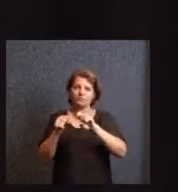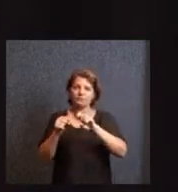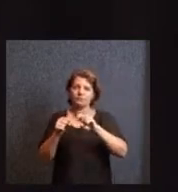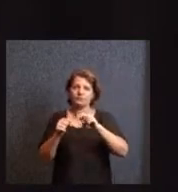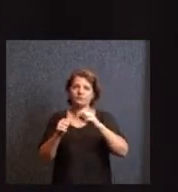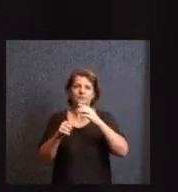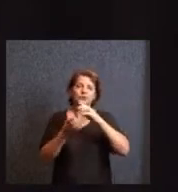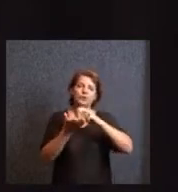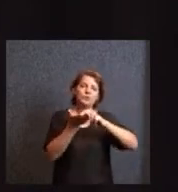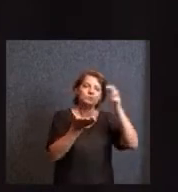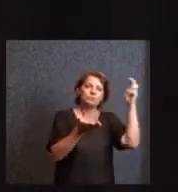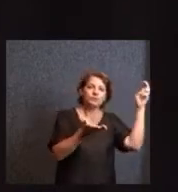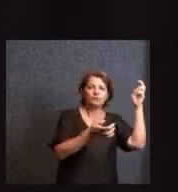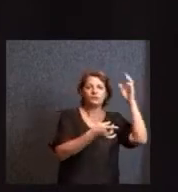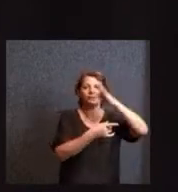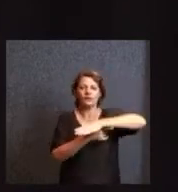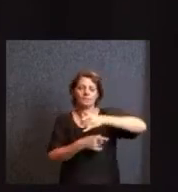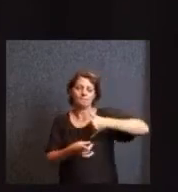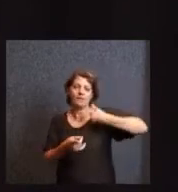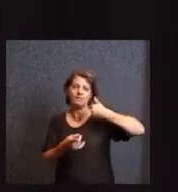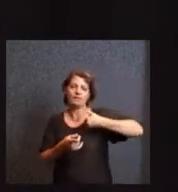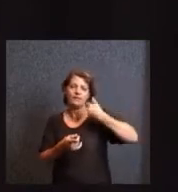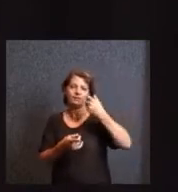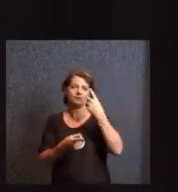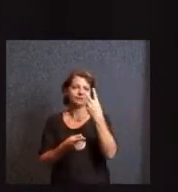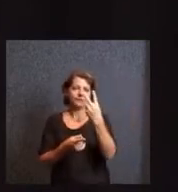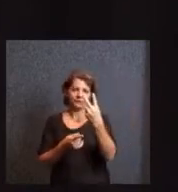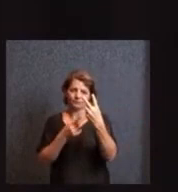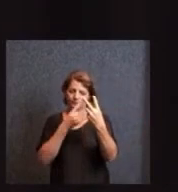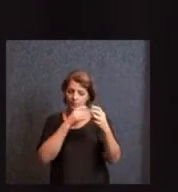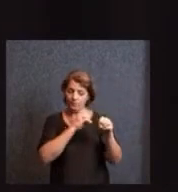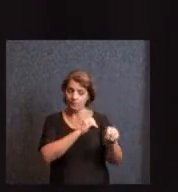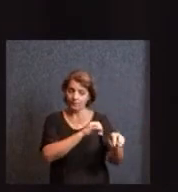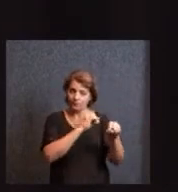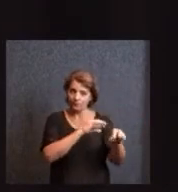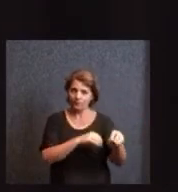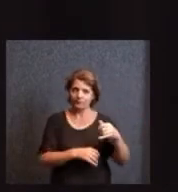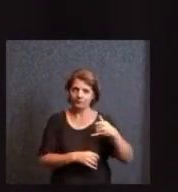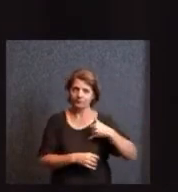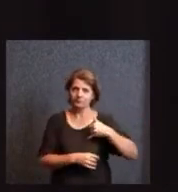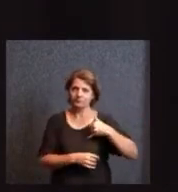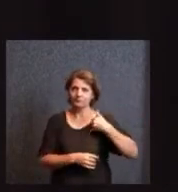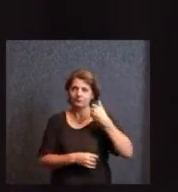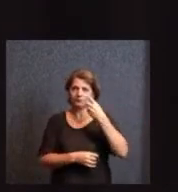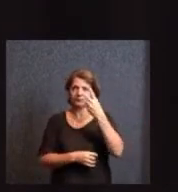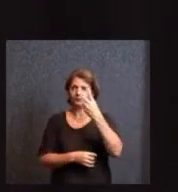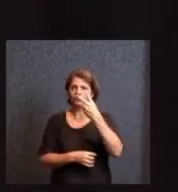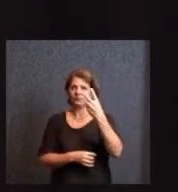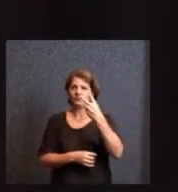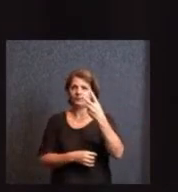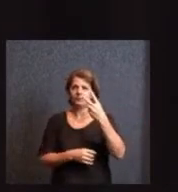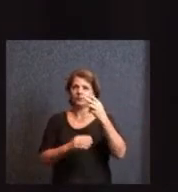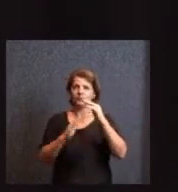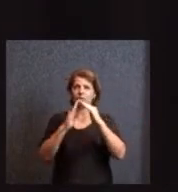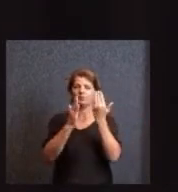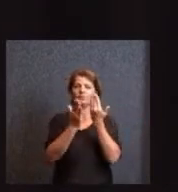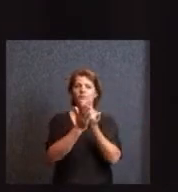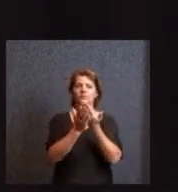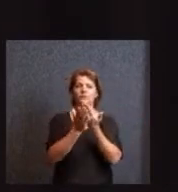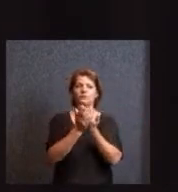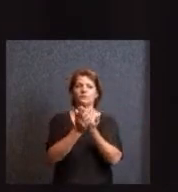para 2 anos de idade. Isso levou, inclusive, a uma procura maior das nossas escolas. E algumas